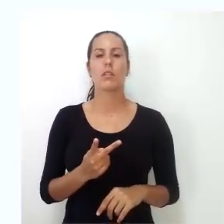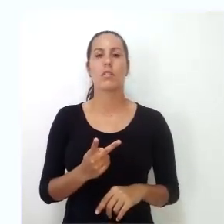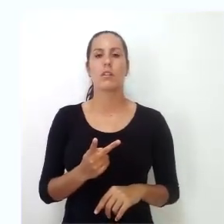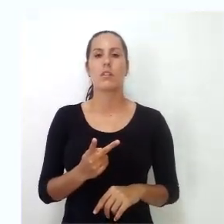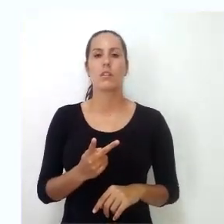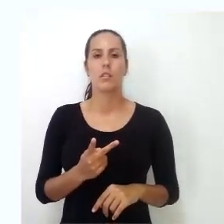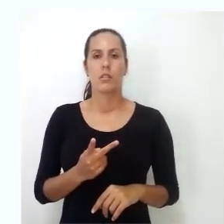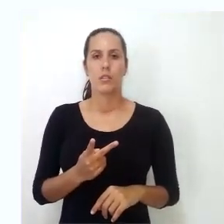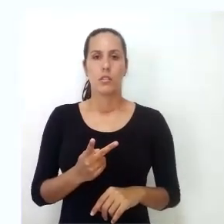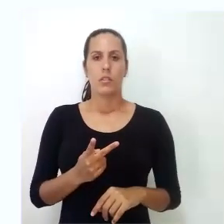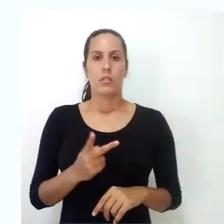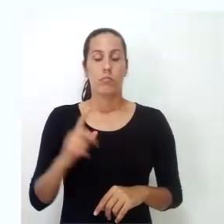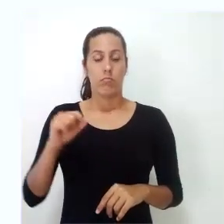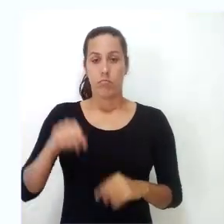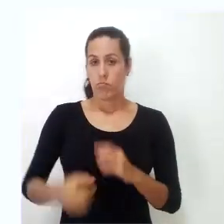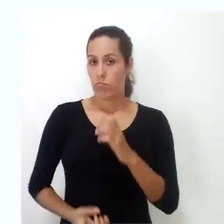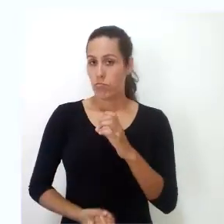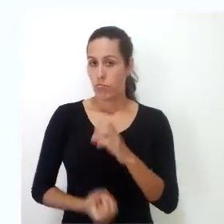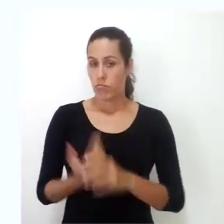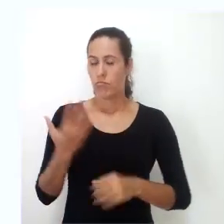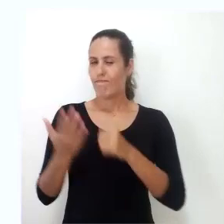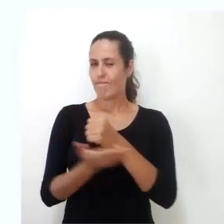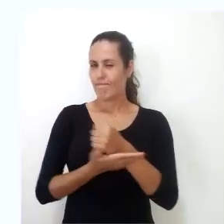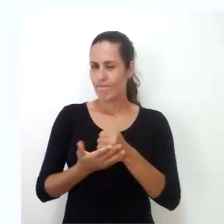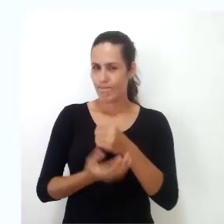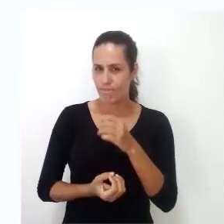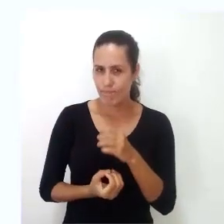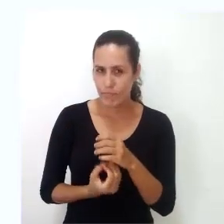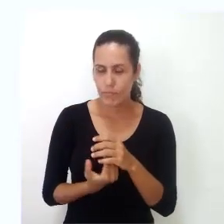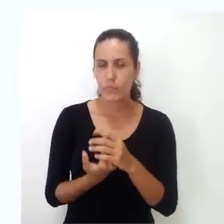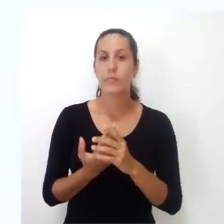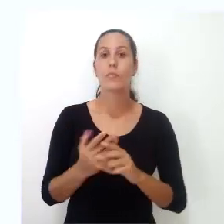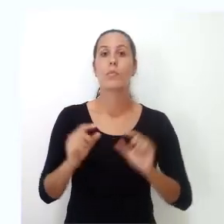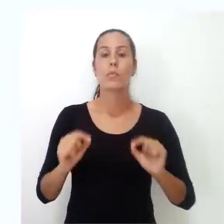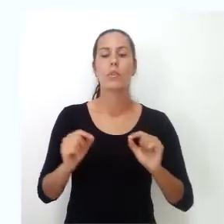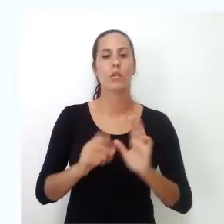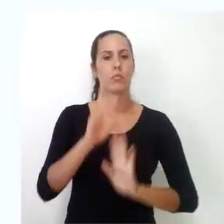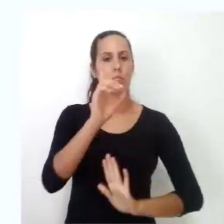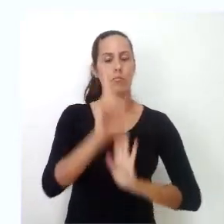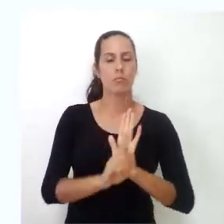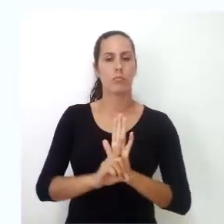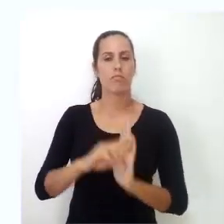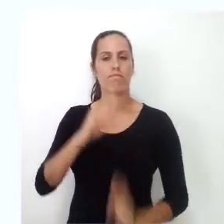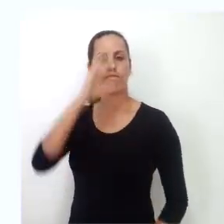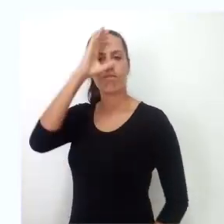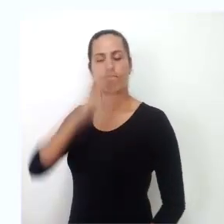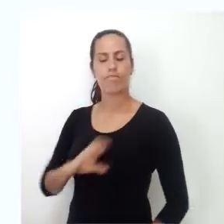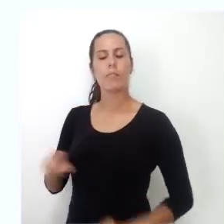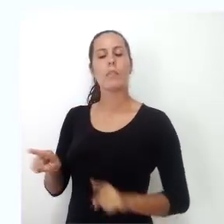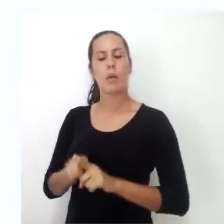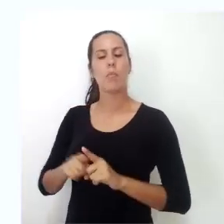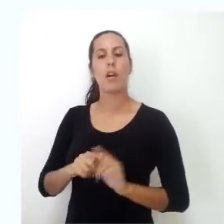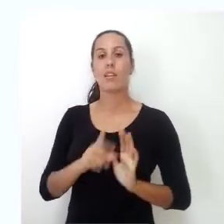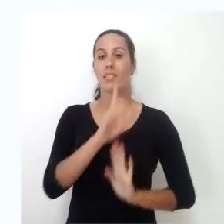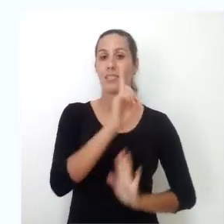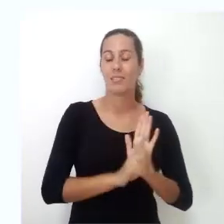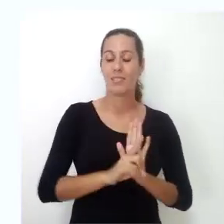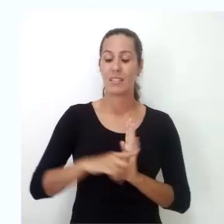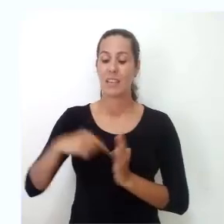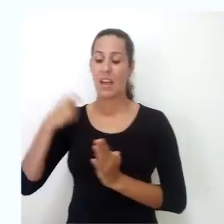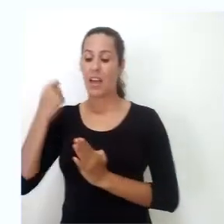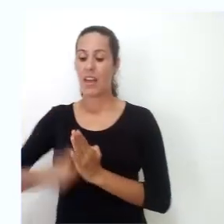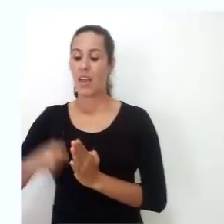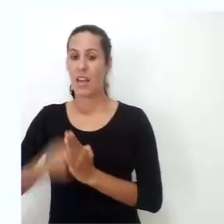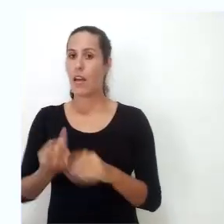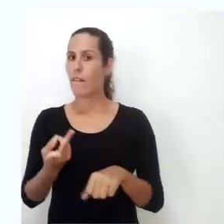âmago dele, na essência deles, está o quê? O direito, a cidadania e o dever também, lembra? Direitos